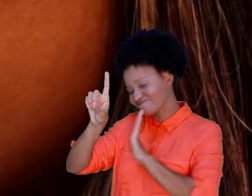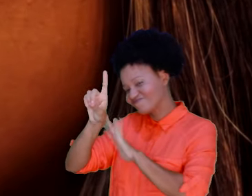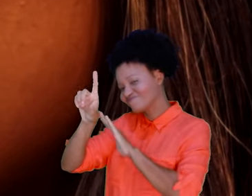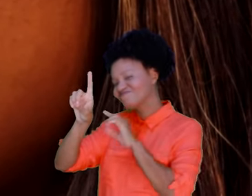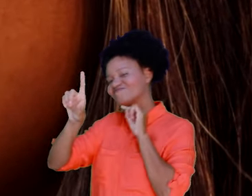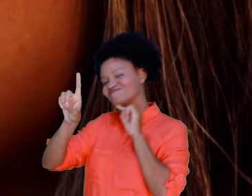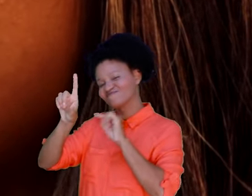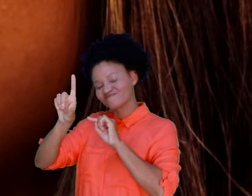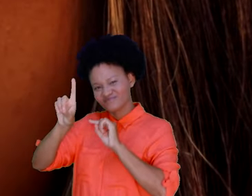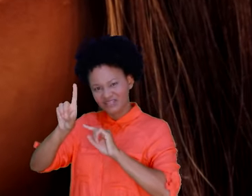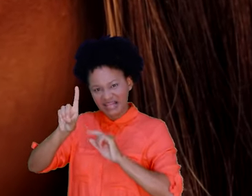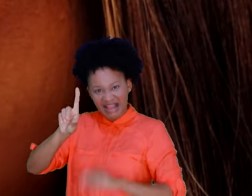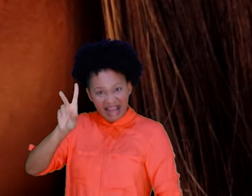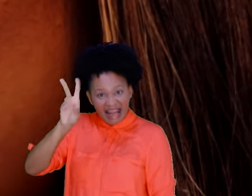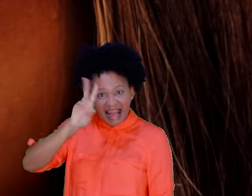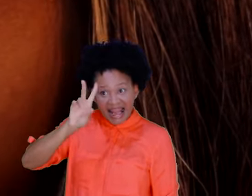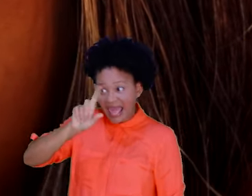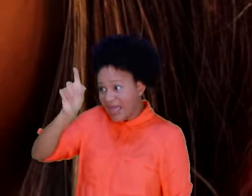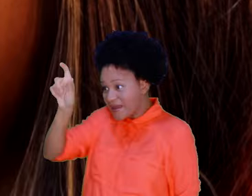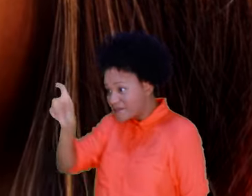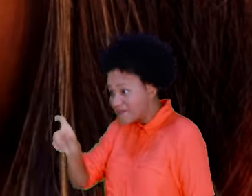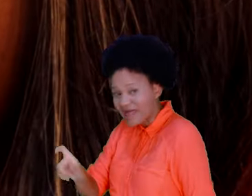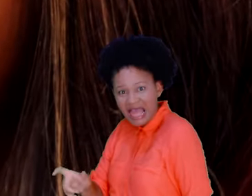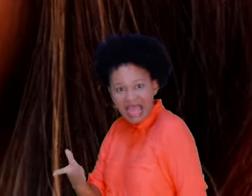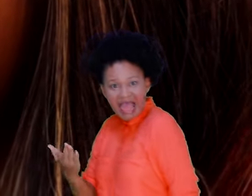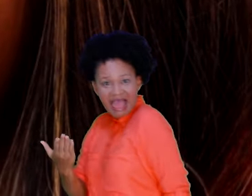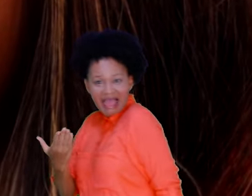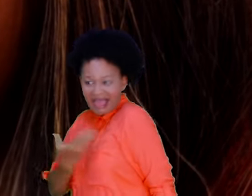A velha amizade fui eu quem